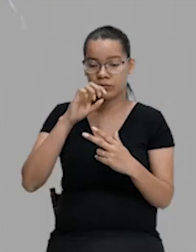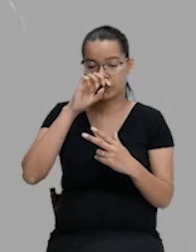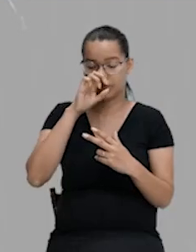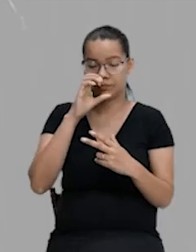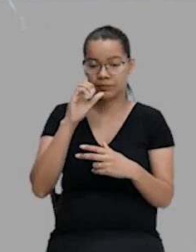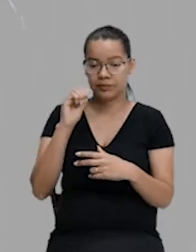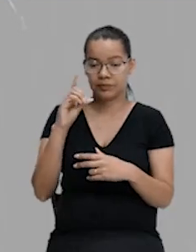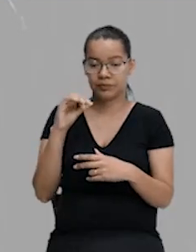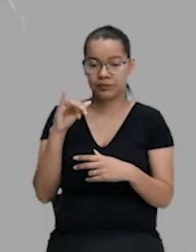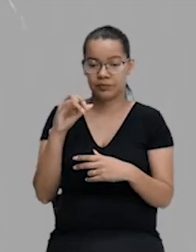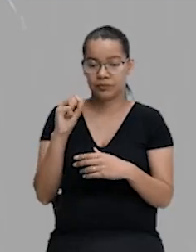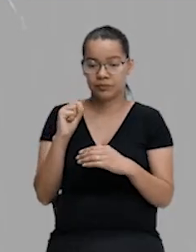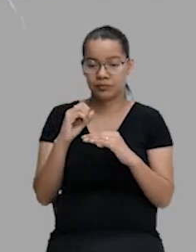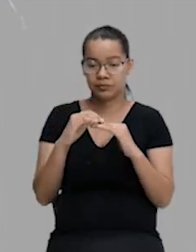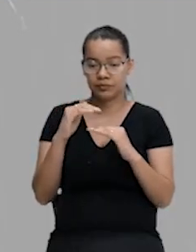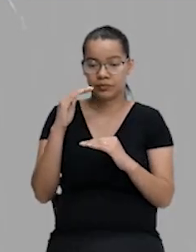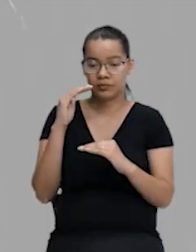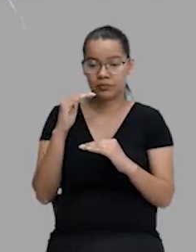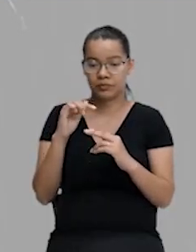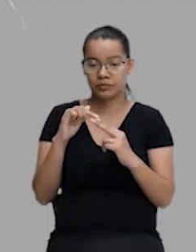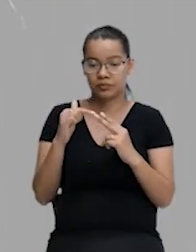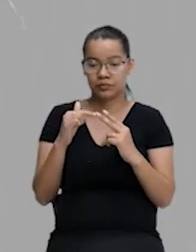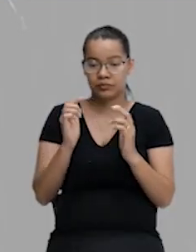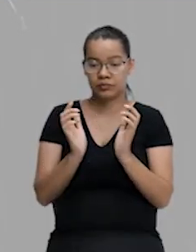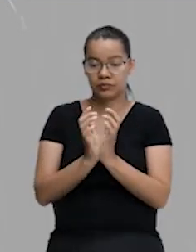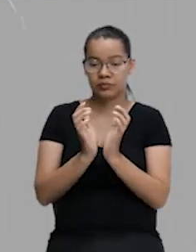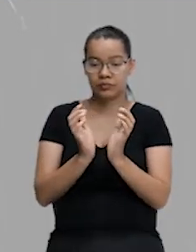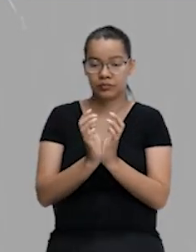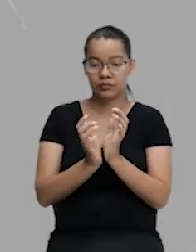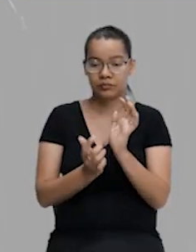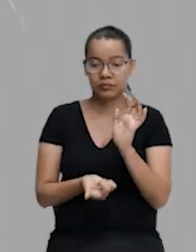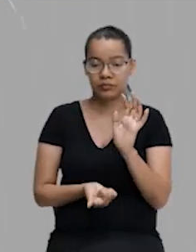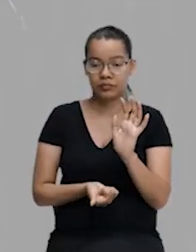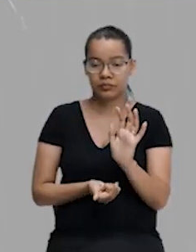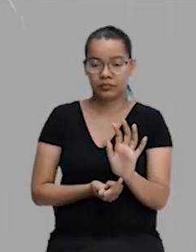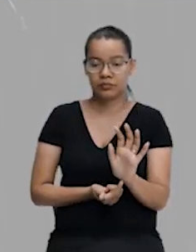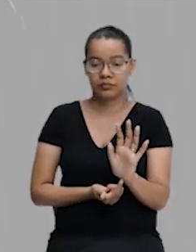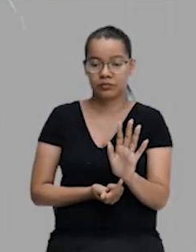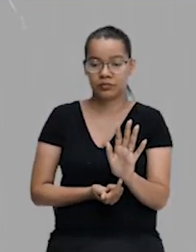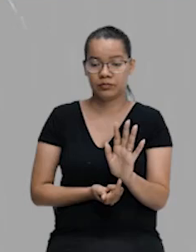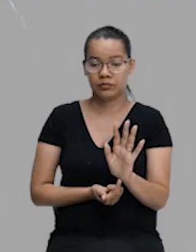né, os 2 grupos R, ó, apresentam